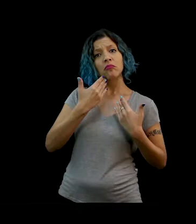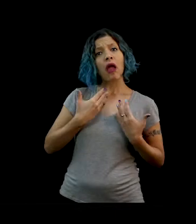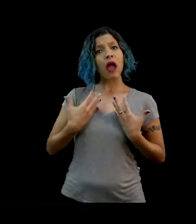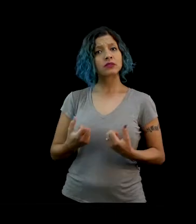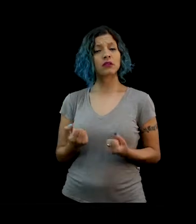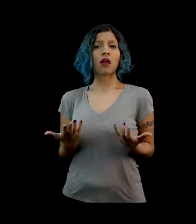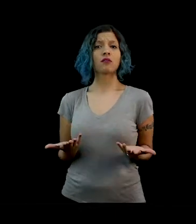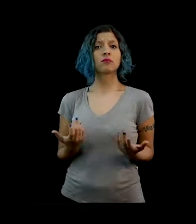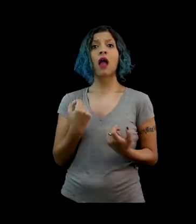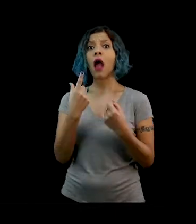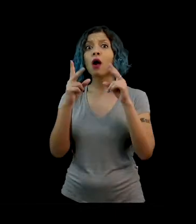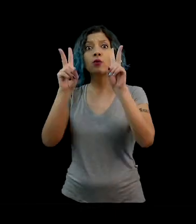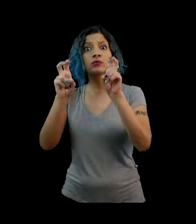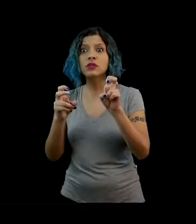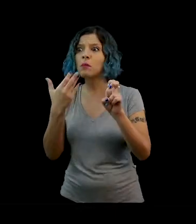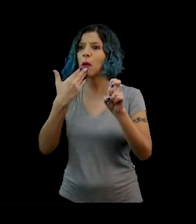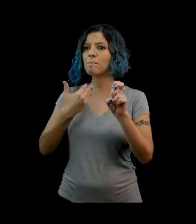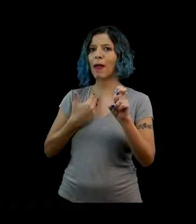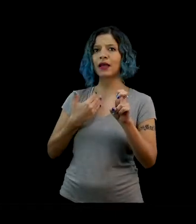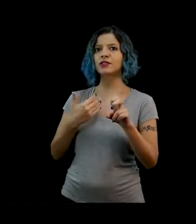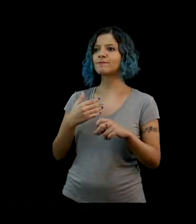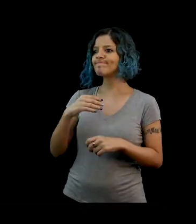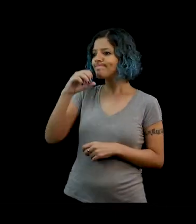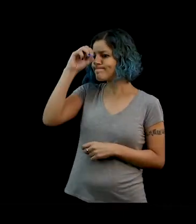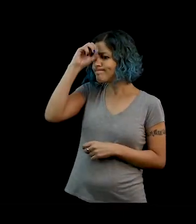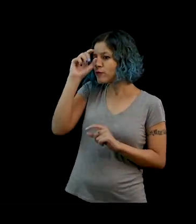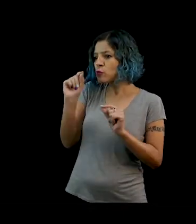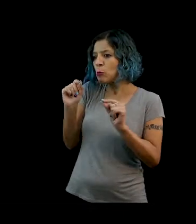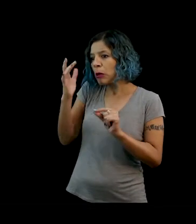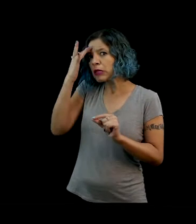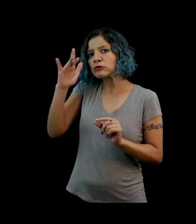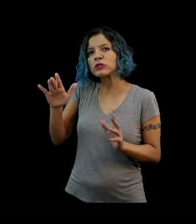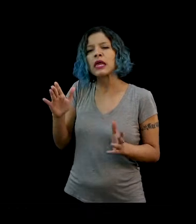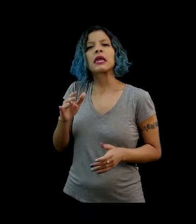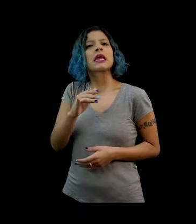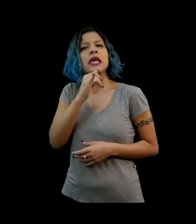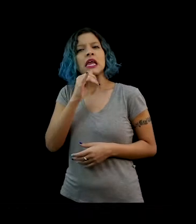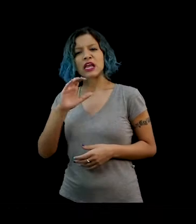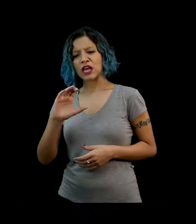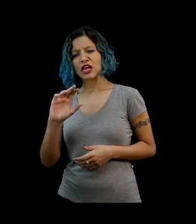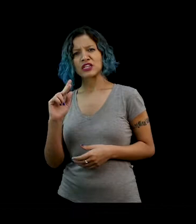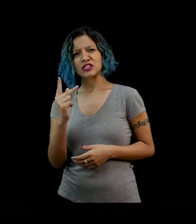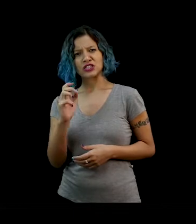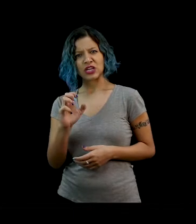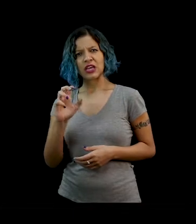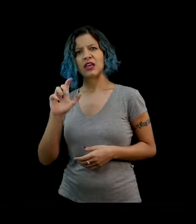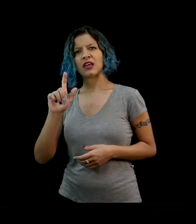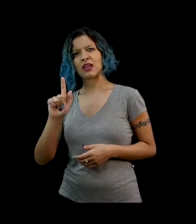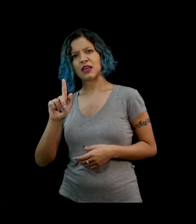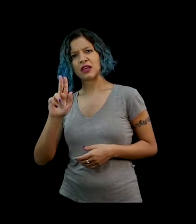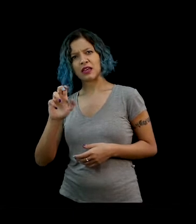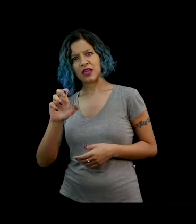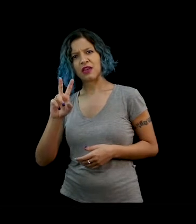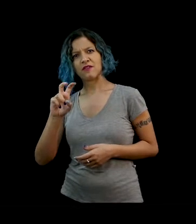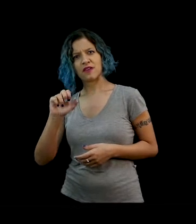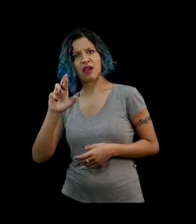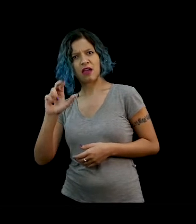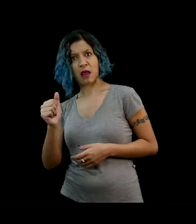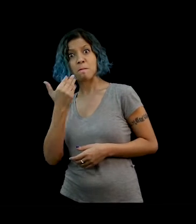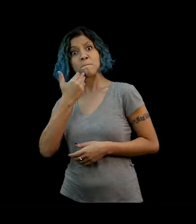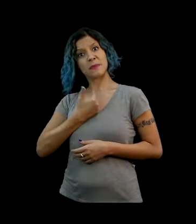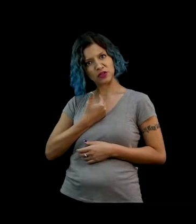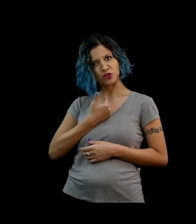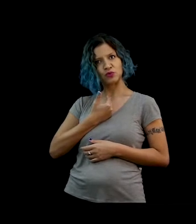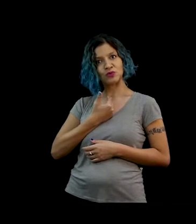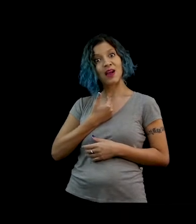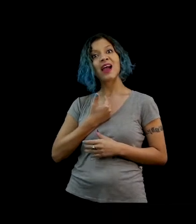sabe o que fazer já me pediram para fazer um cartão sobre o te levar porque era aniversário de morte dele mas não podia ser